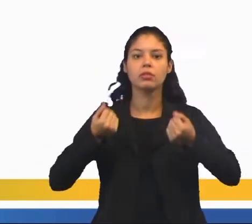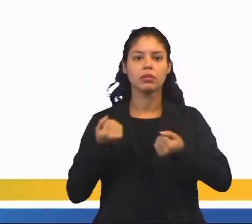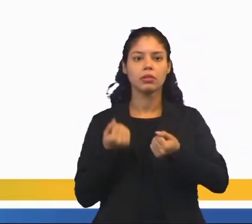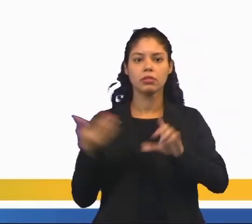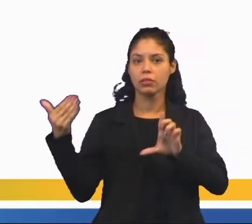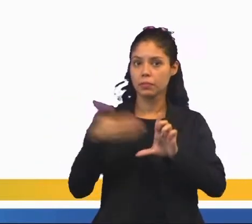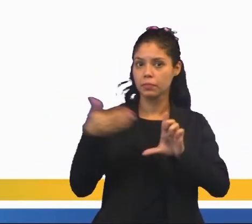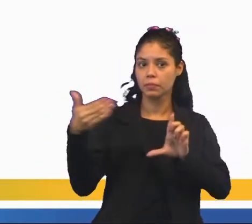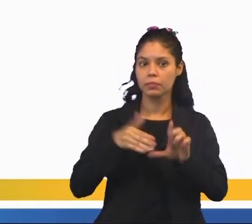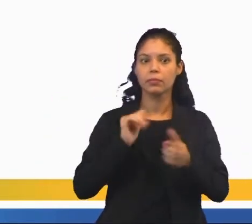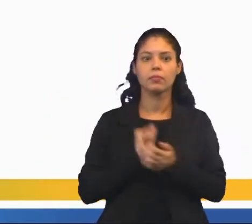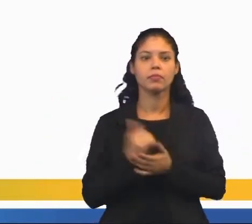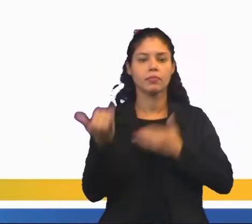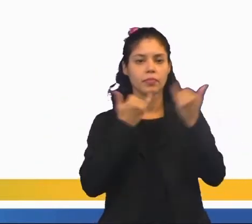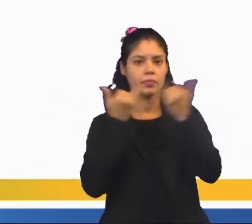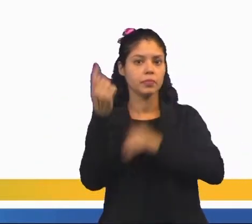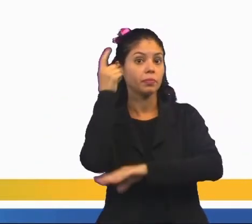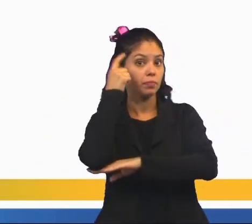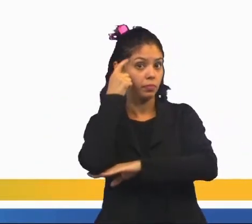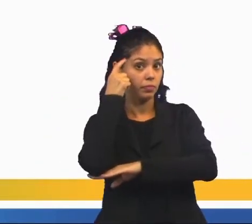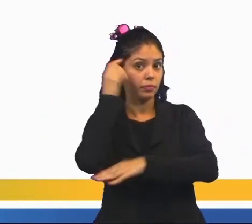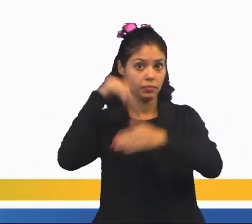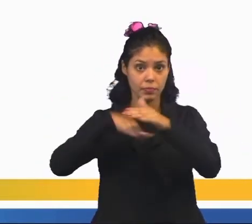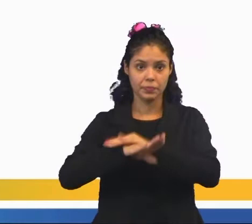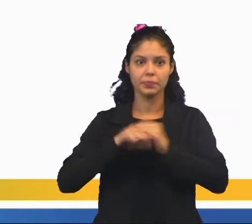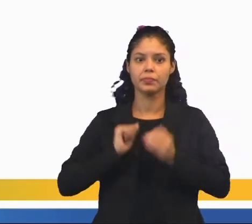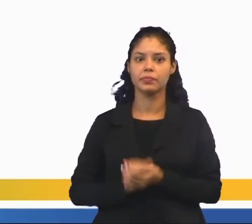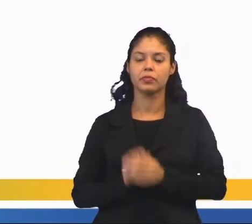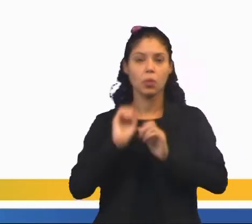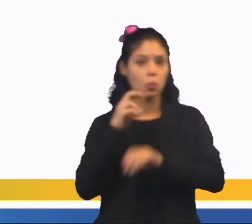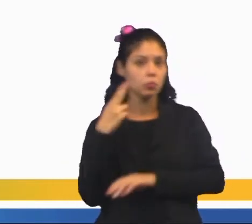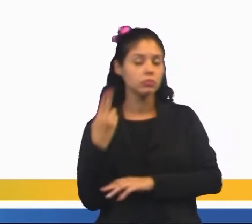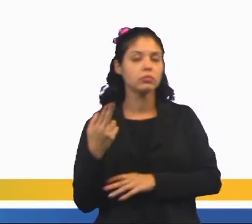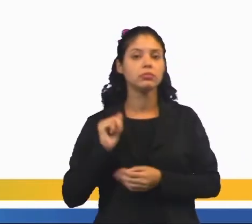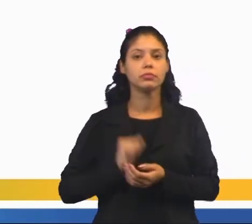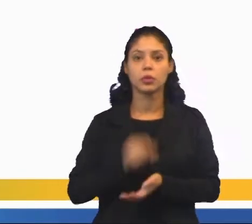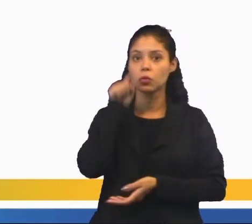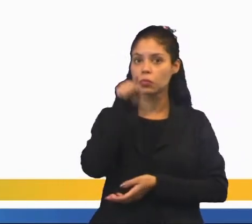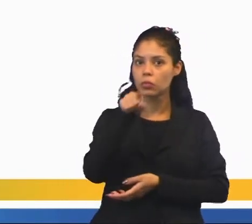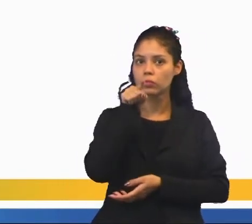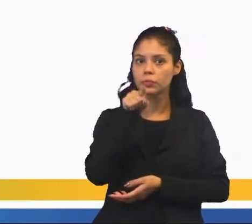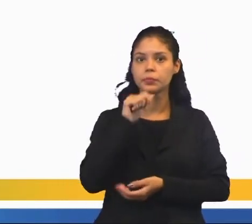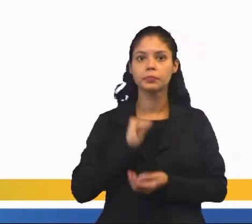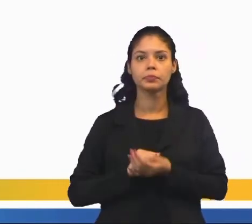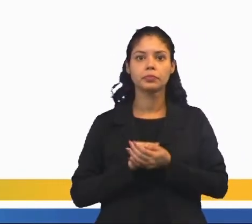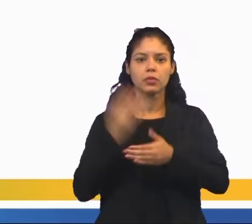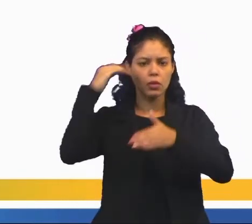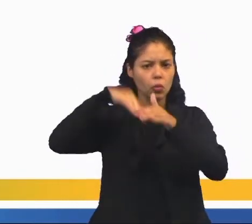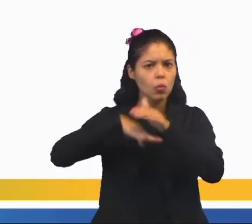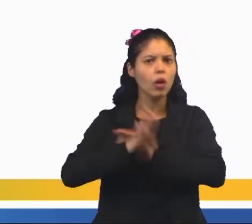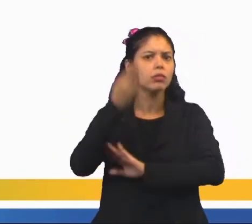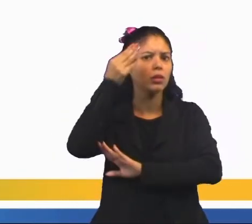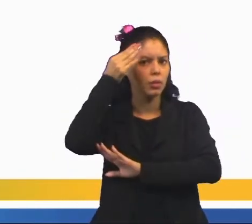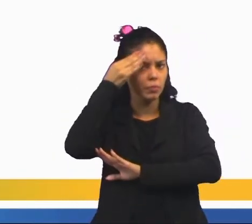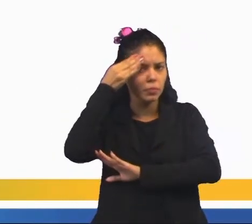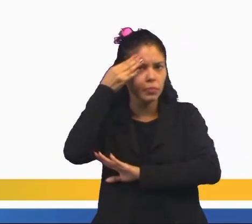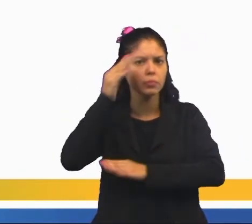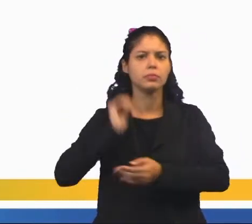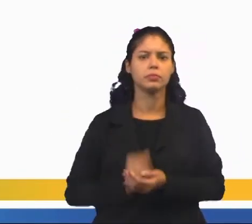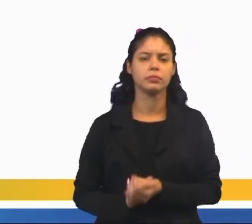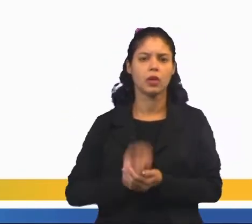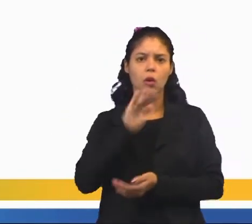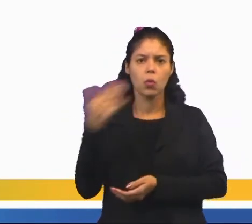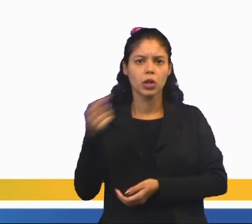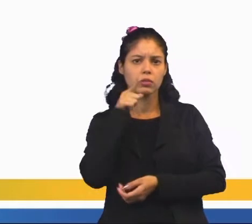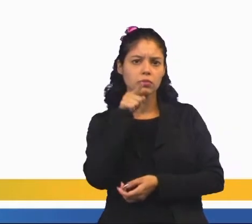e a habilidade de acessar essas informações na mente. Ou seja, você guarda algo na sua memória,